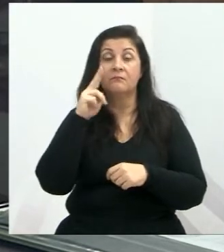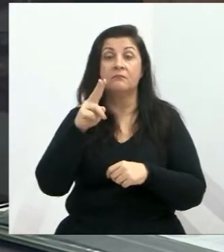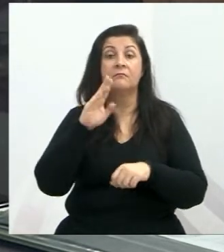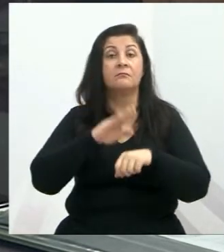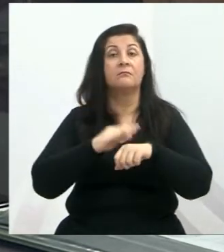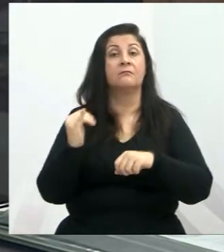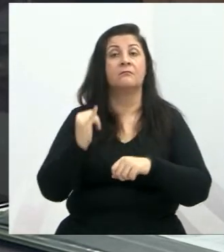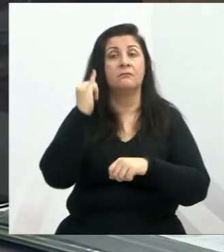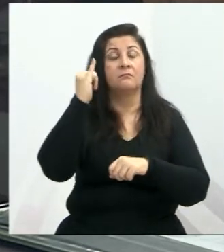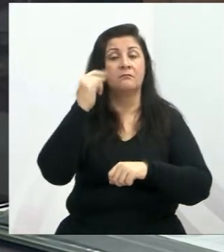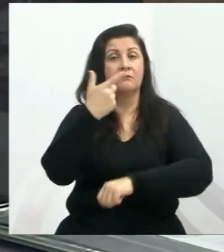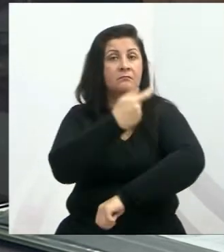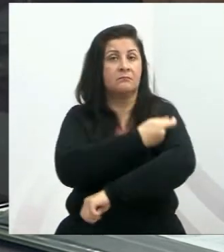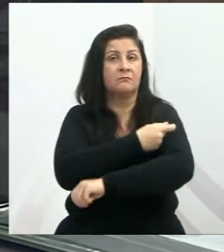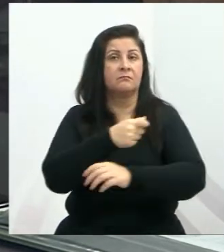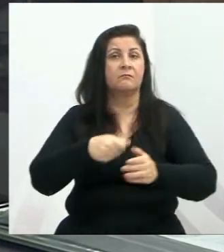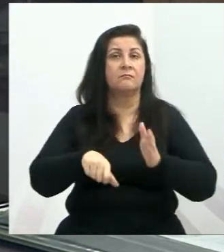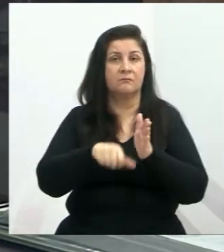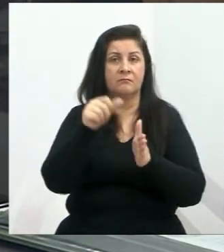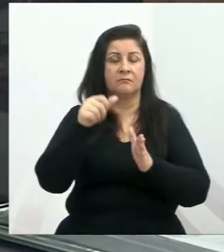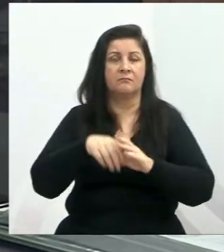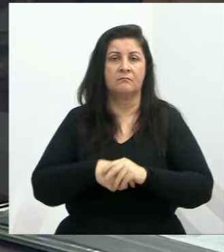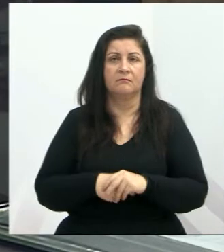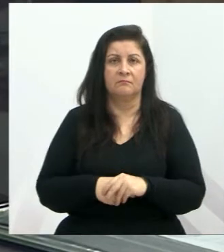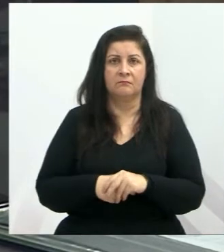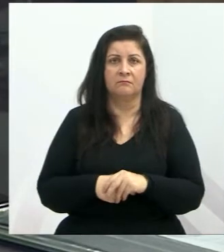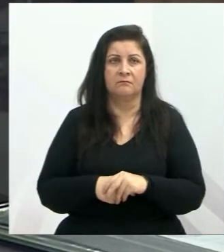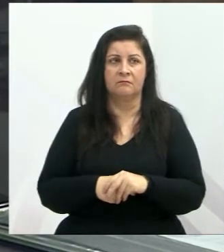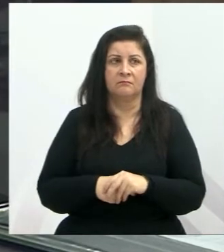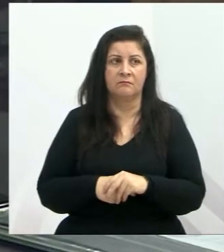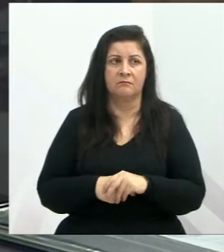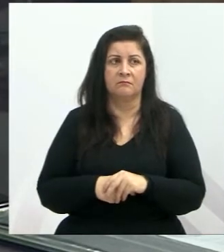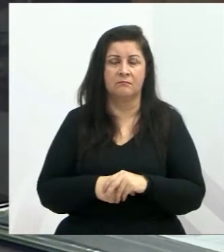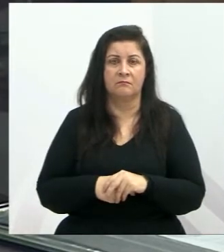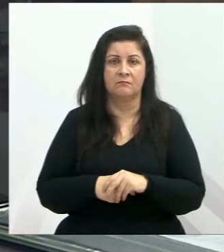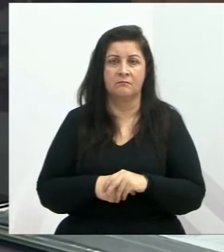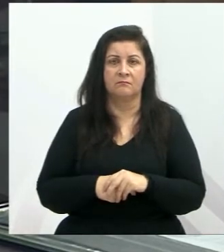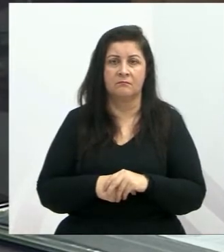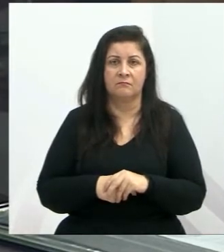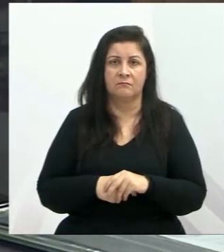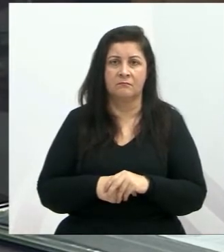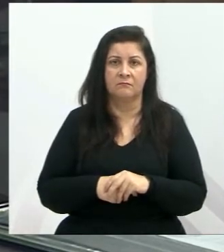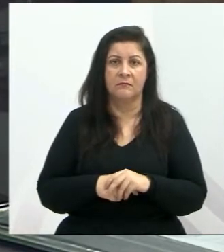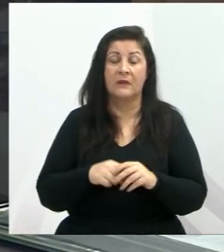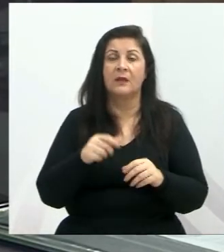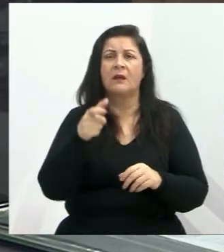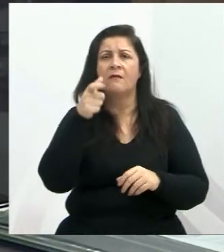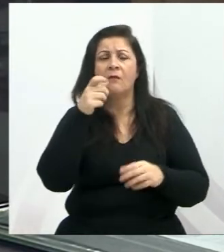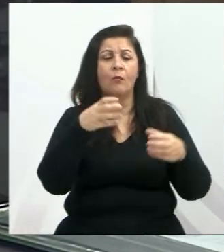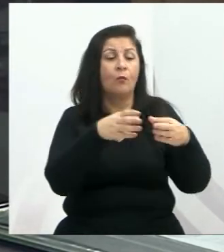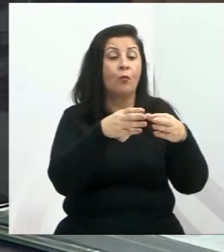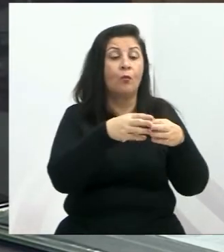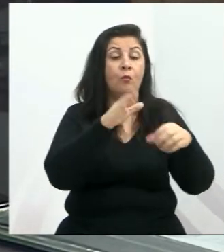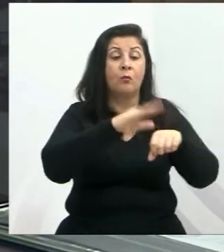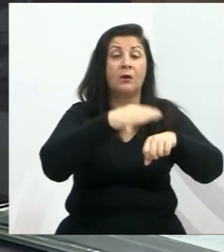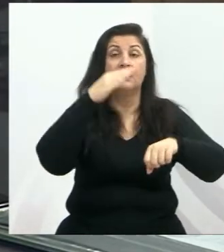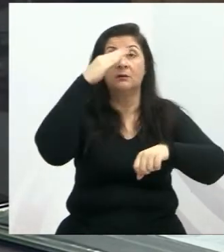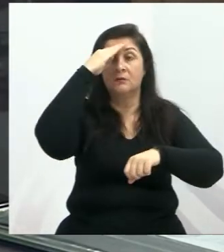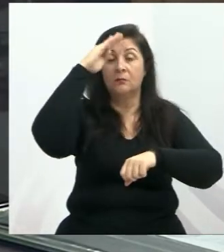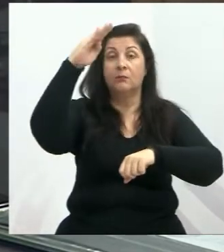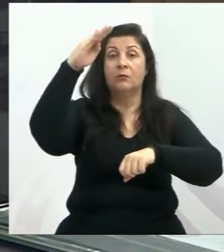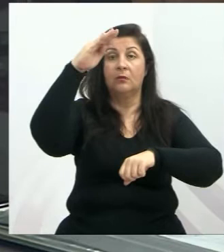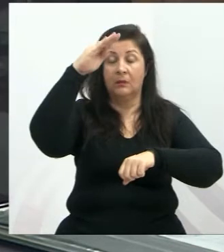essenciais. O critério de imunização vem do Plano Nacional de Imunização. Então,